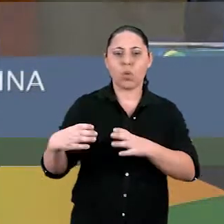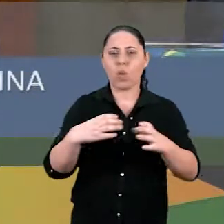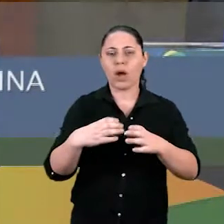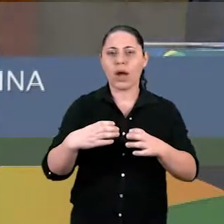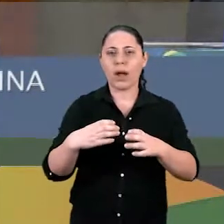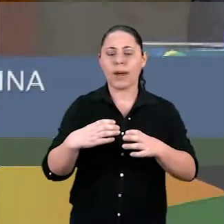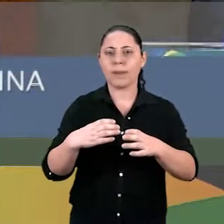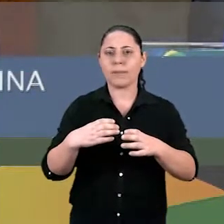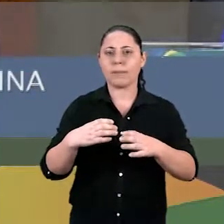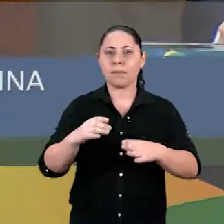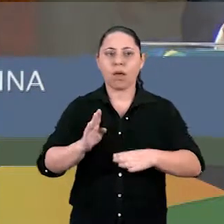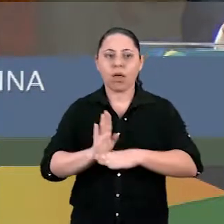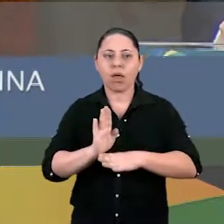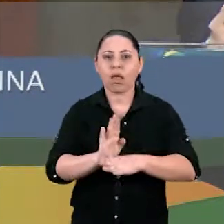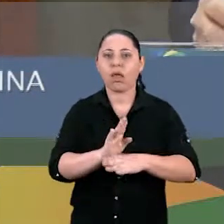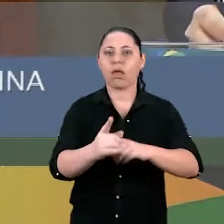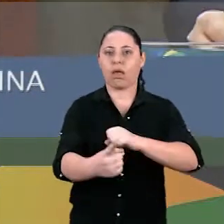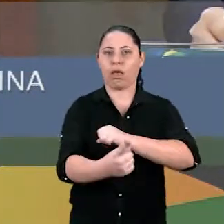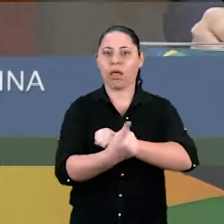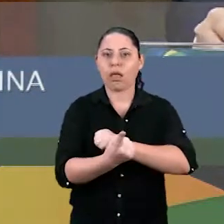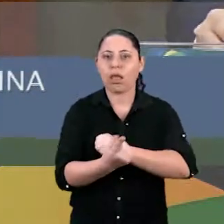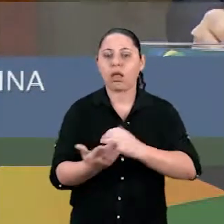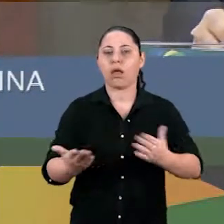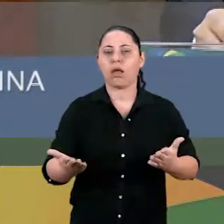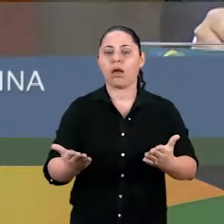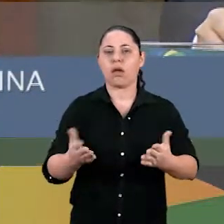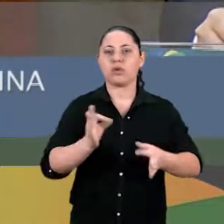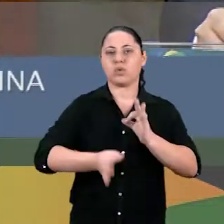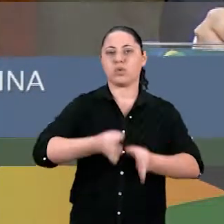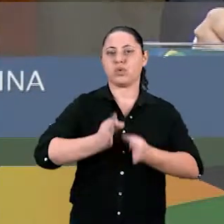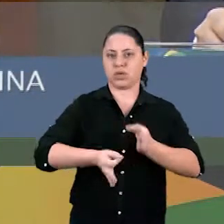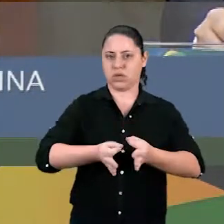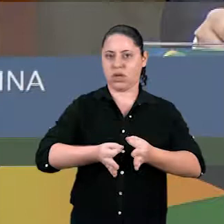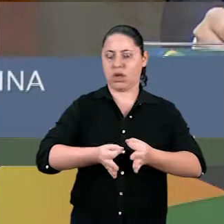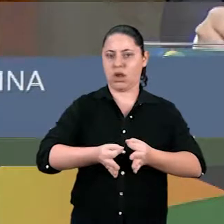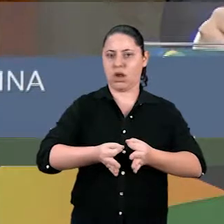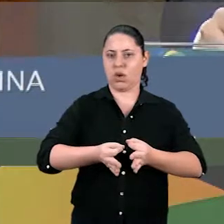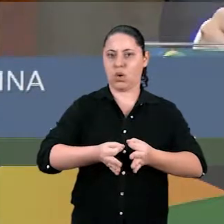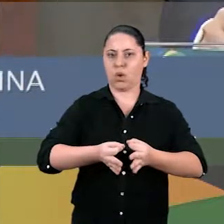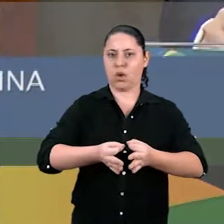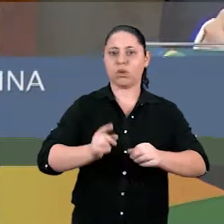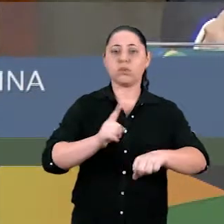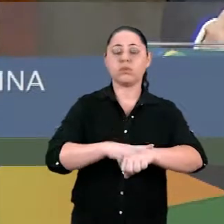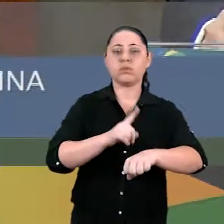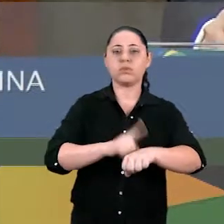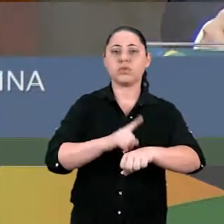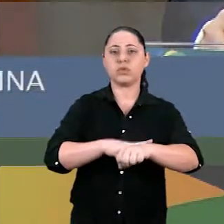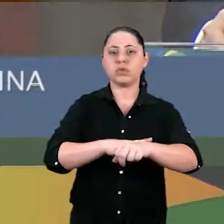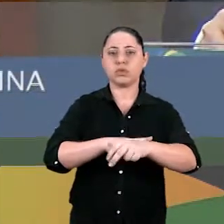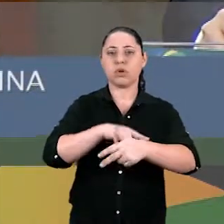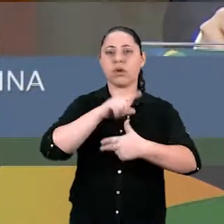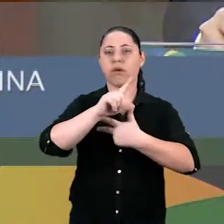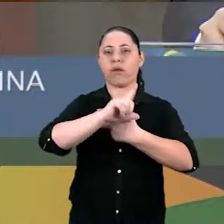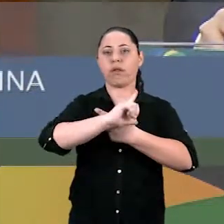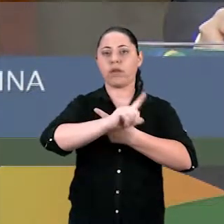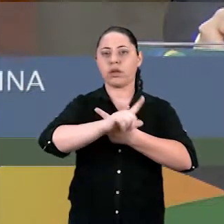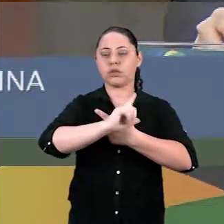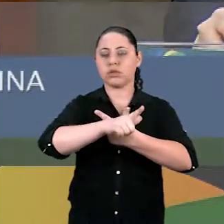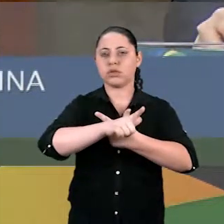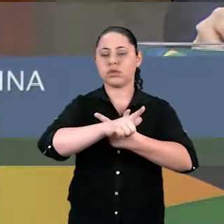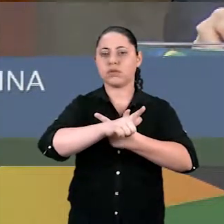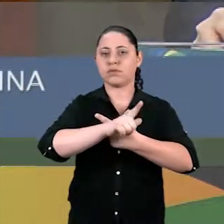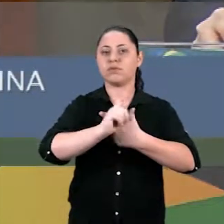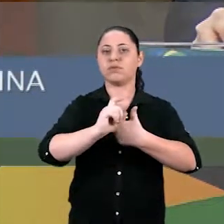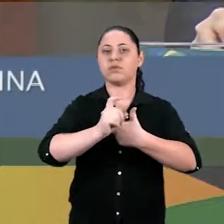para uma atuação subsidiária do judiciário no momento em que executivo e legislativo